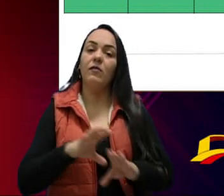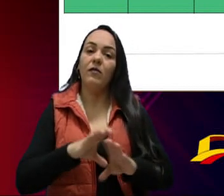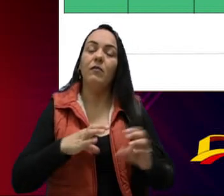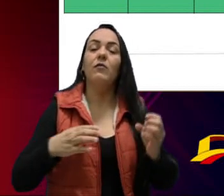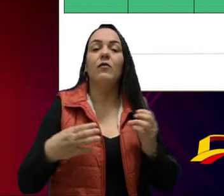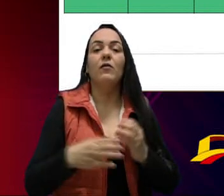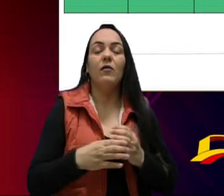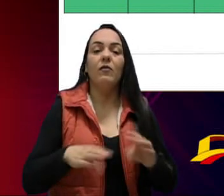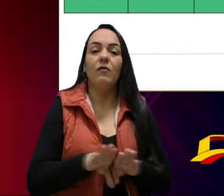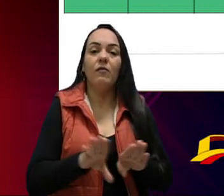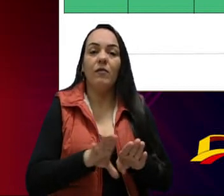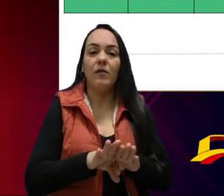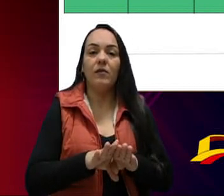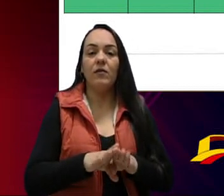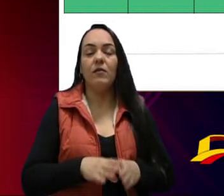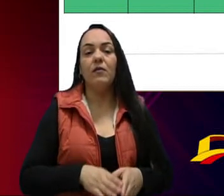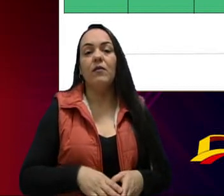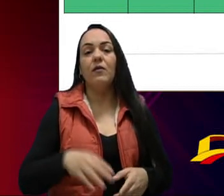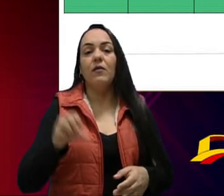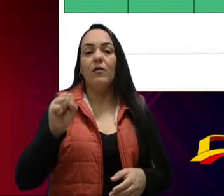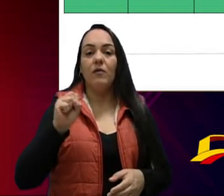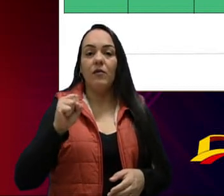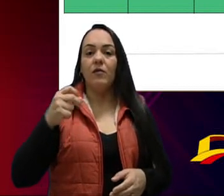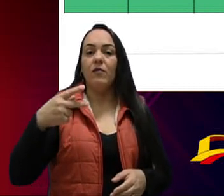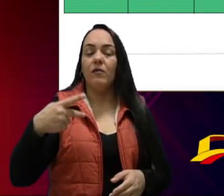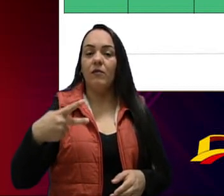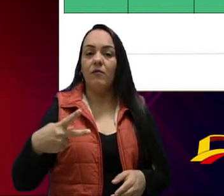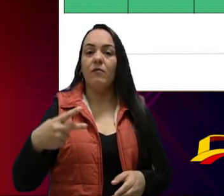2018 a onde